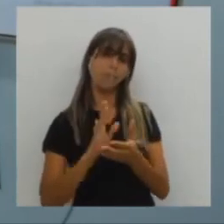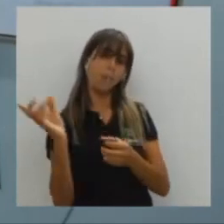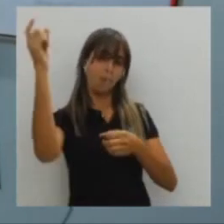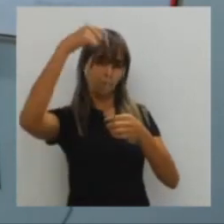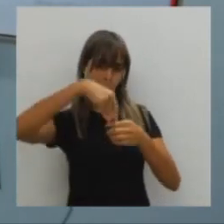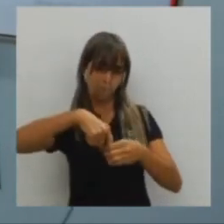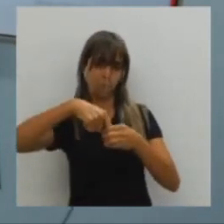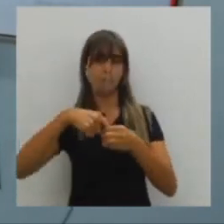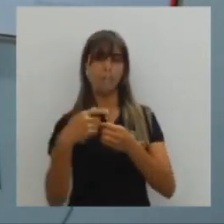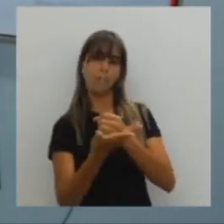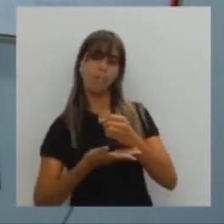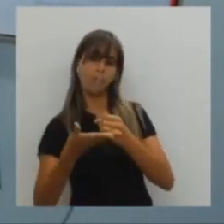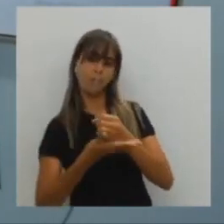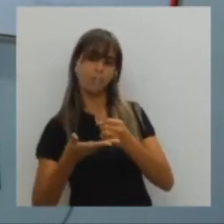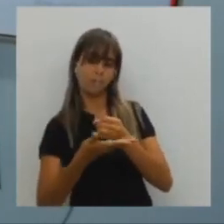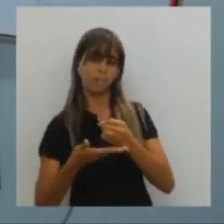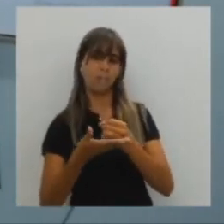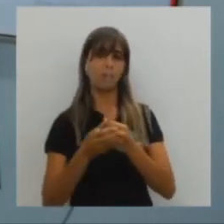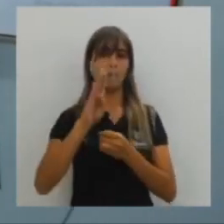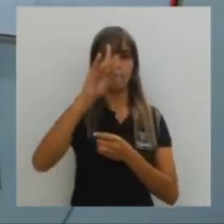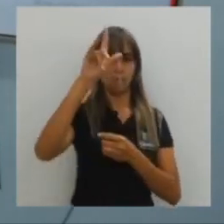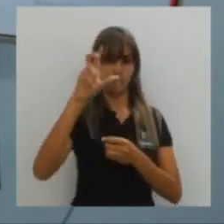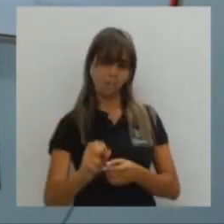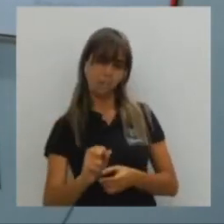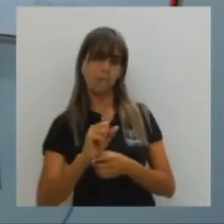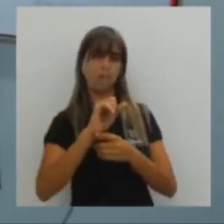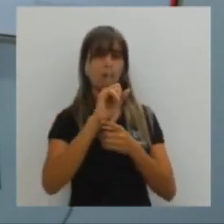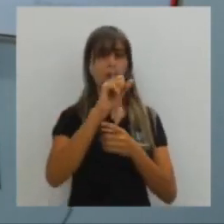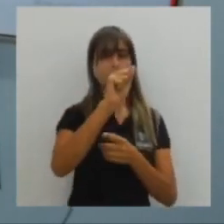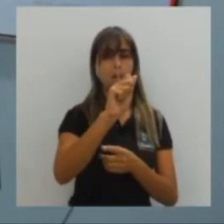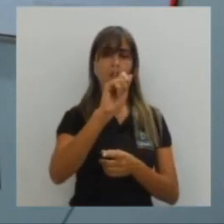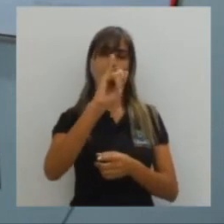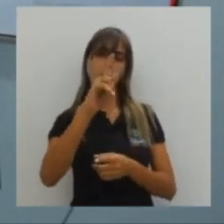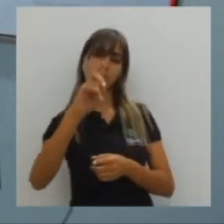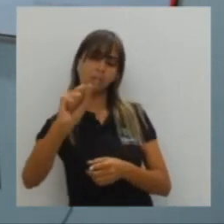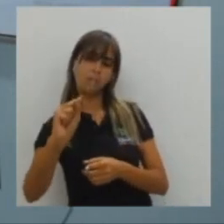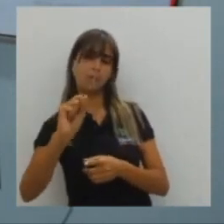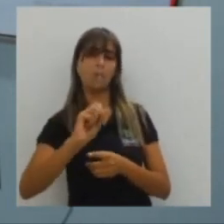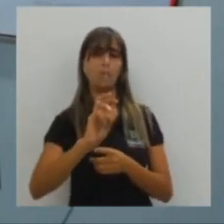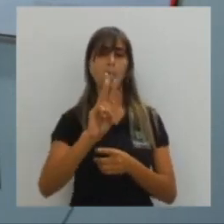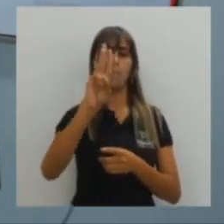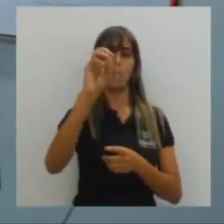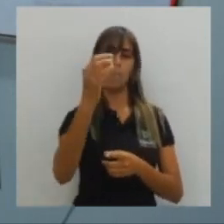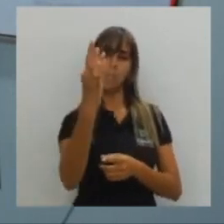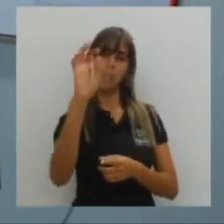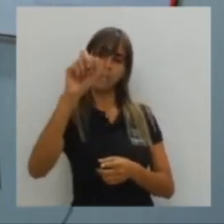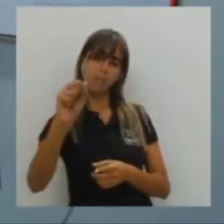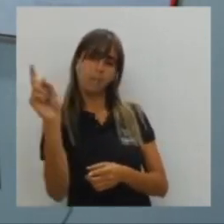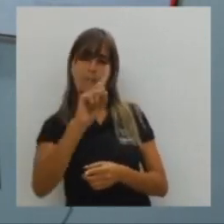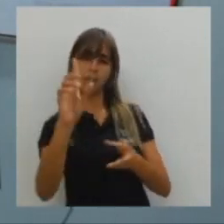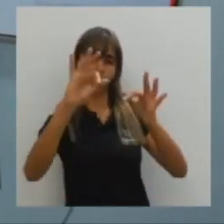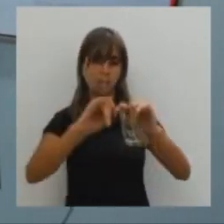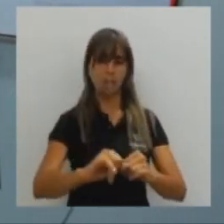volta para a forma base, para a forma de origem, beleza? Então, I didn't work. Esse work, ele não vai mais terminar em ed por